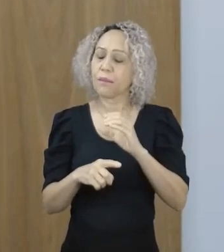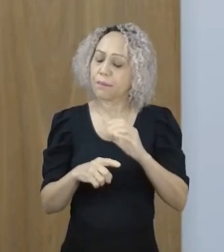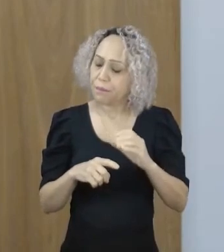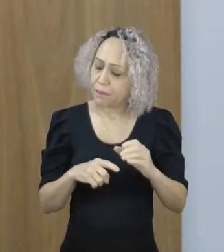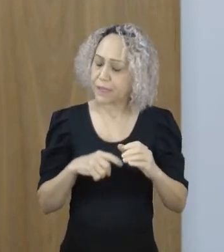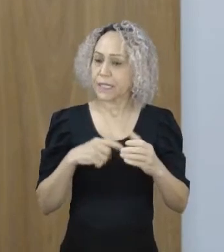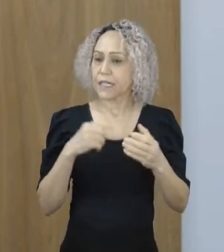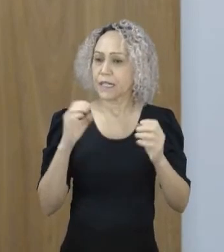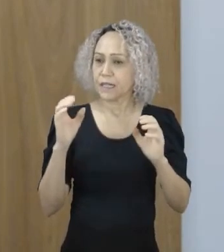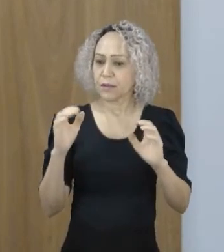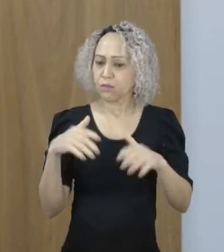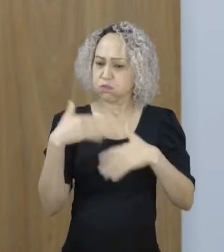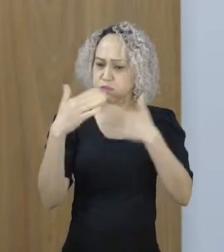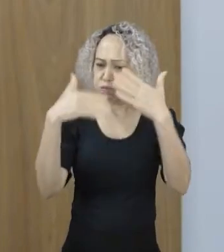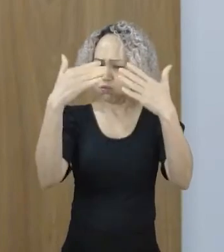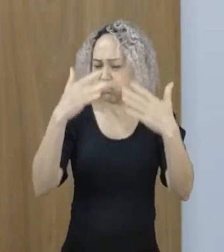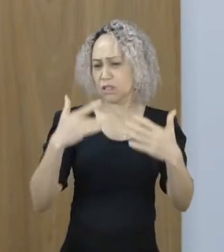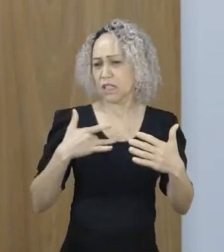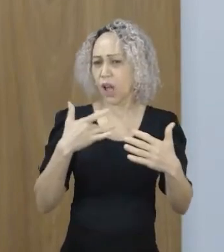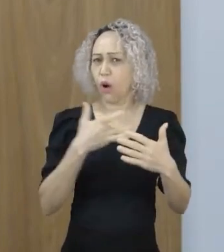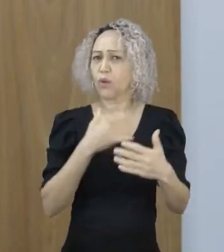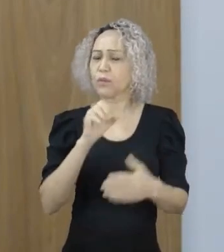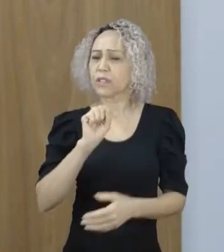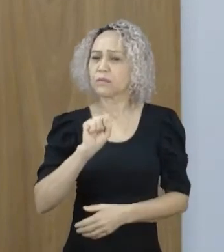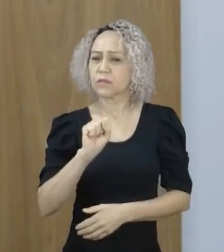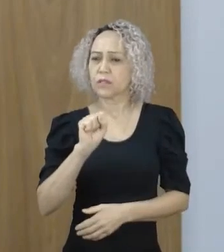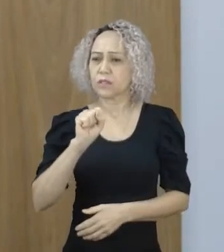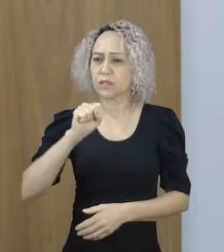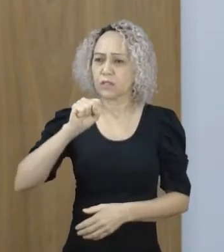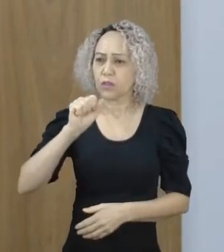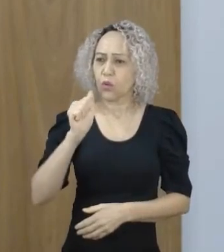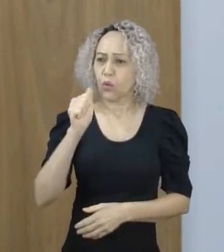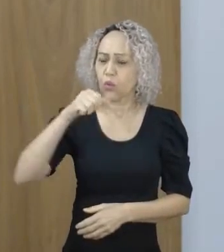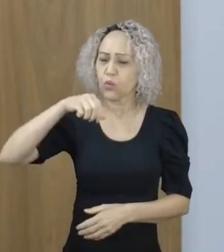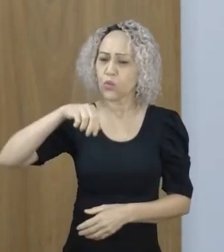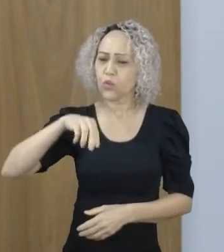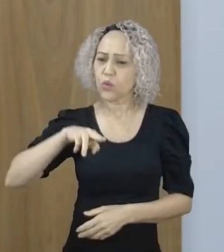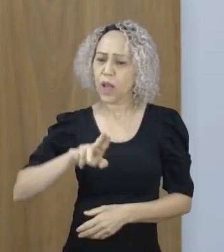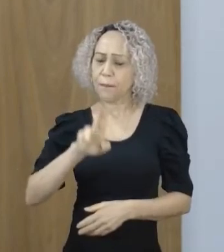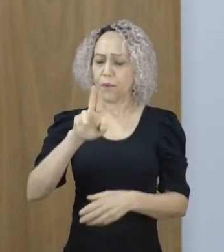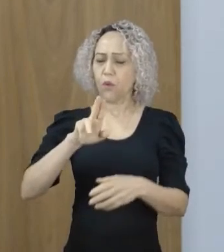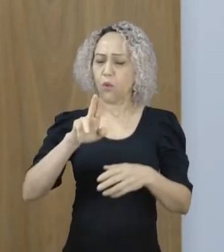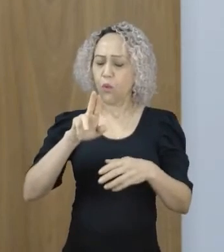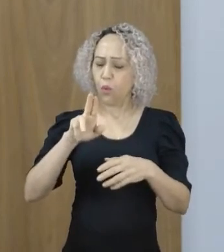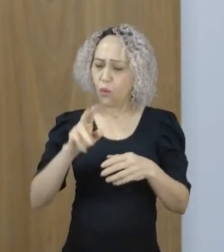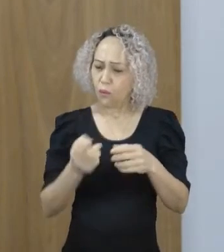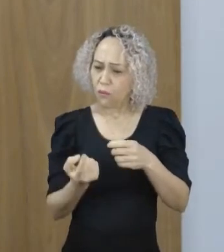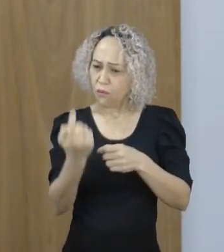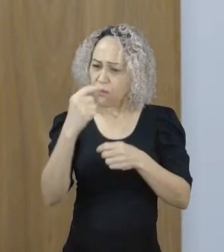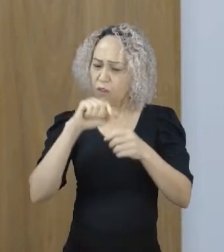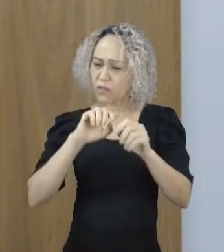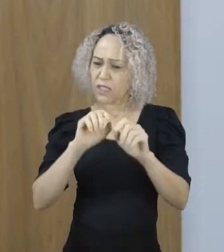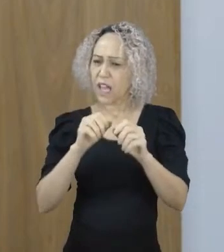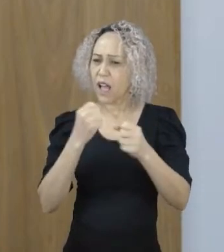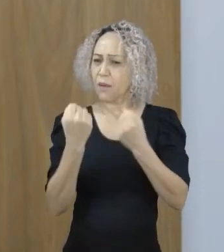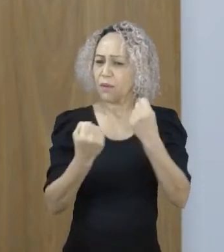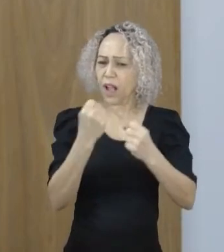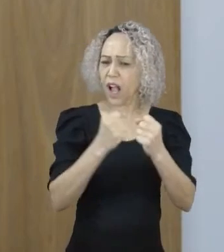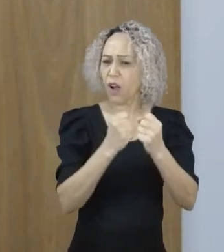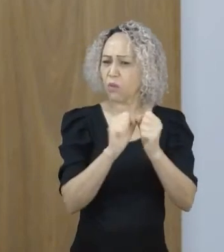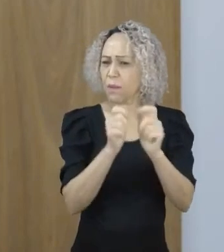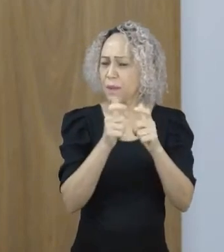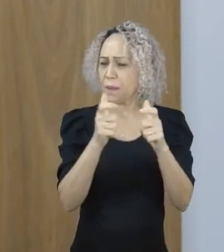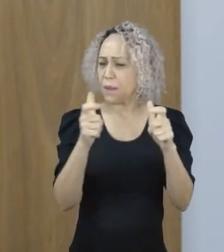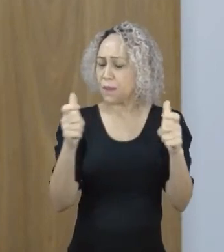já bem avançado em curso. Mas não para por aí. Sabia quantos serviços, quantas equipes de